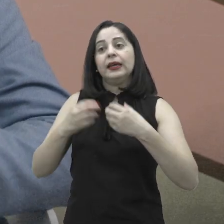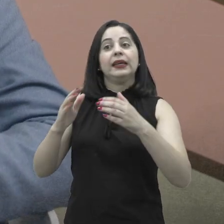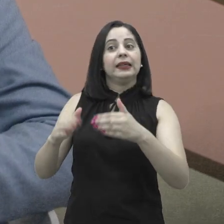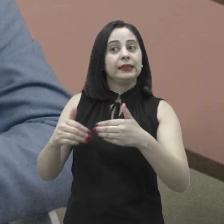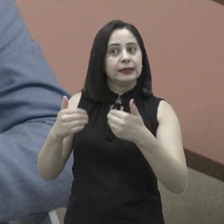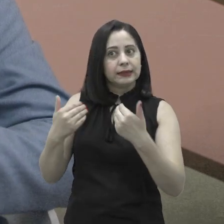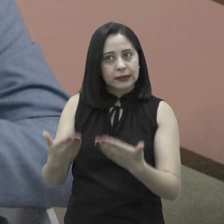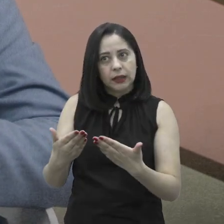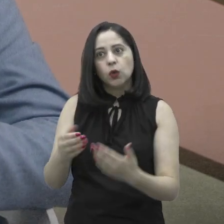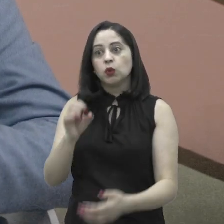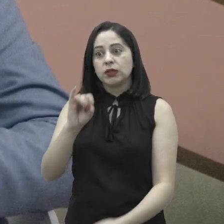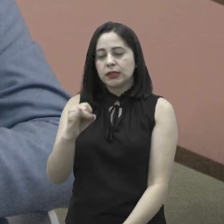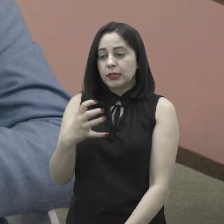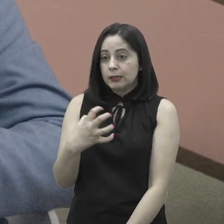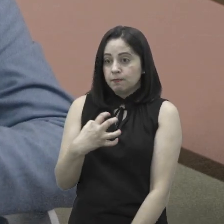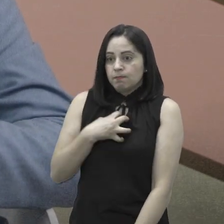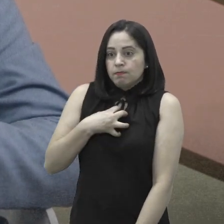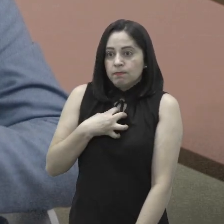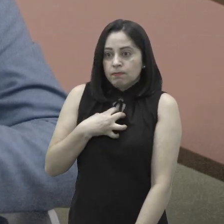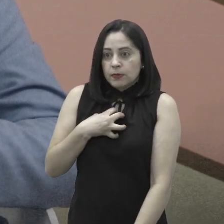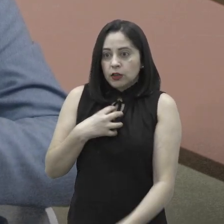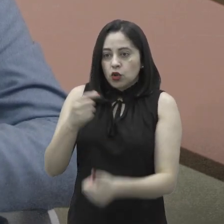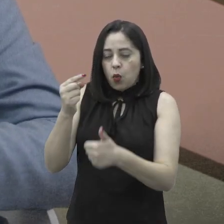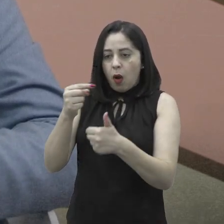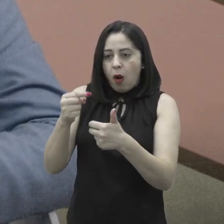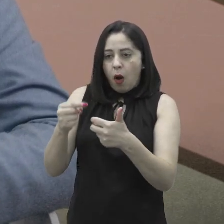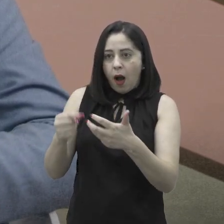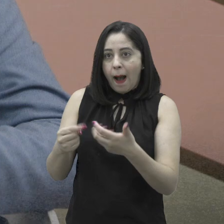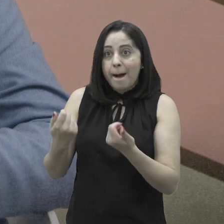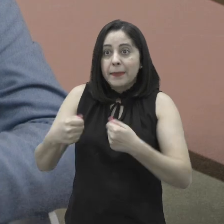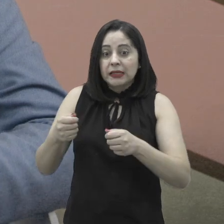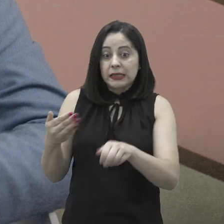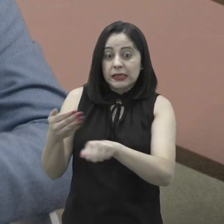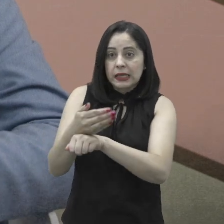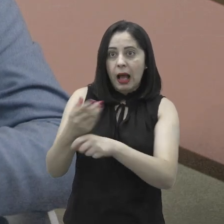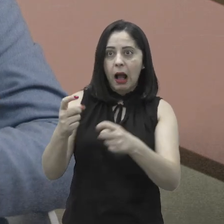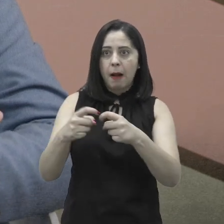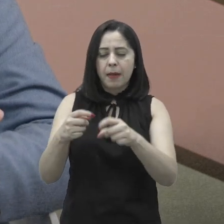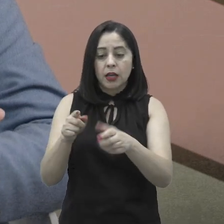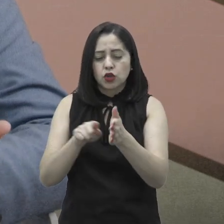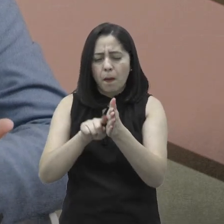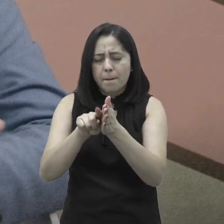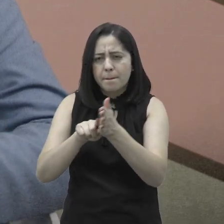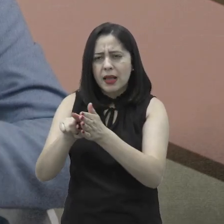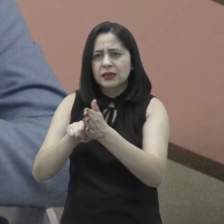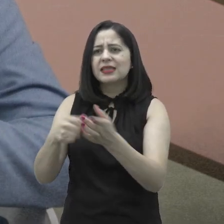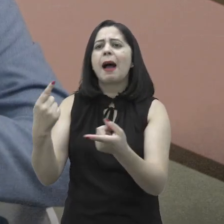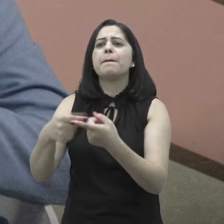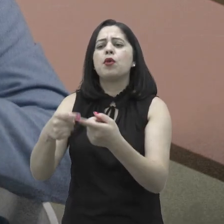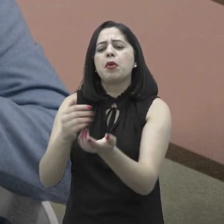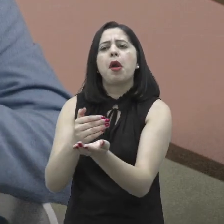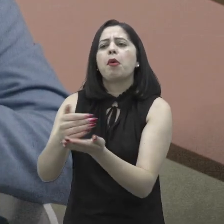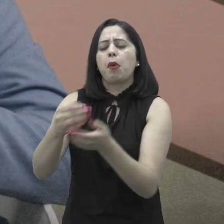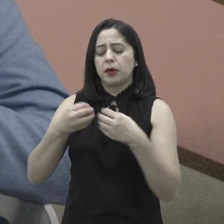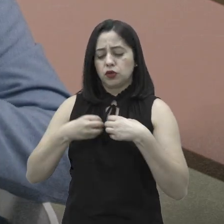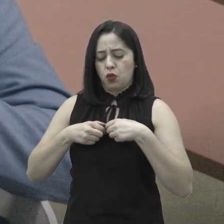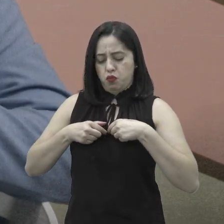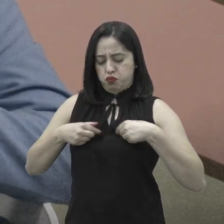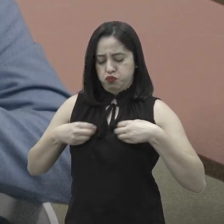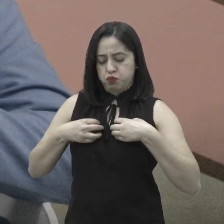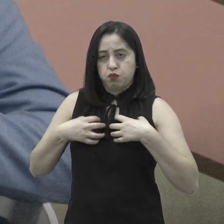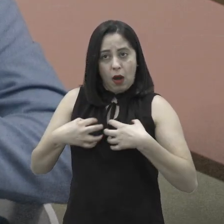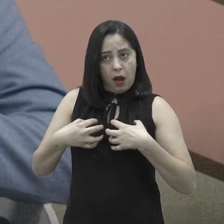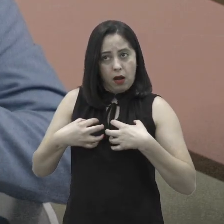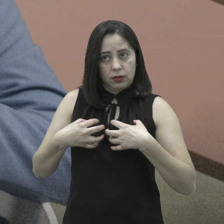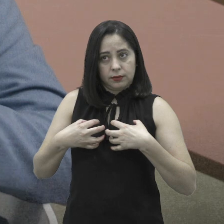que quando você tenha sintomas de bronquite, você precisa investigar qual a causa que está gerando essa bronquite. Então seu diagnóstico não é de